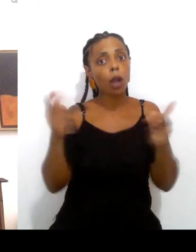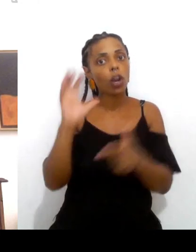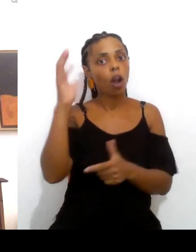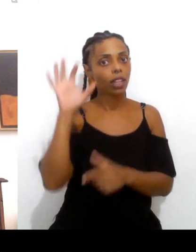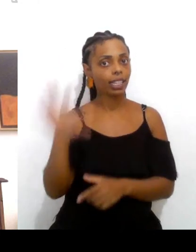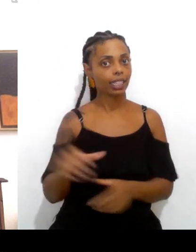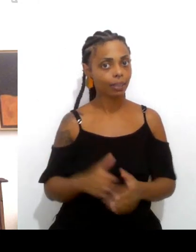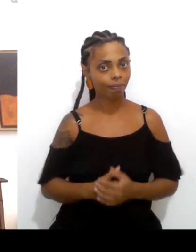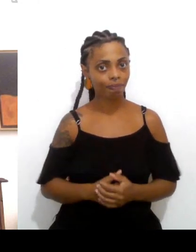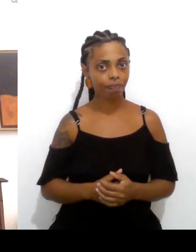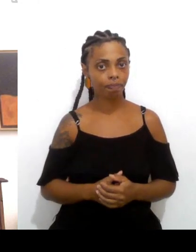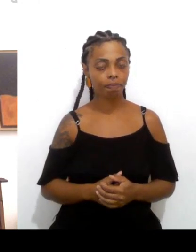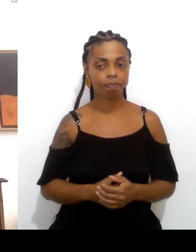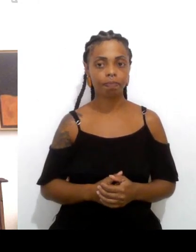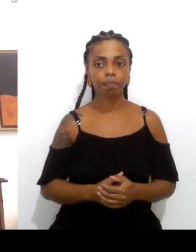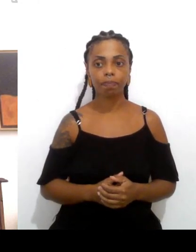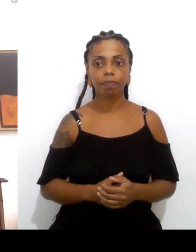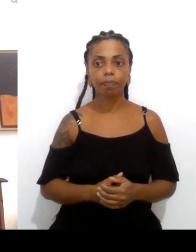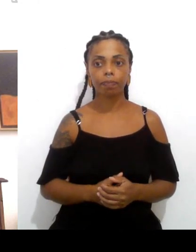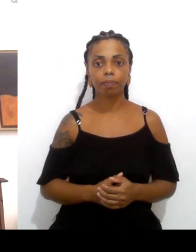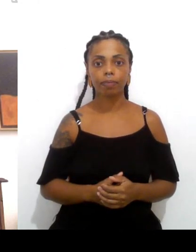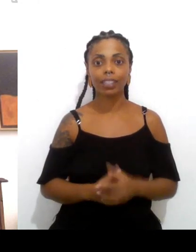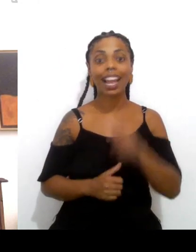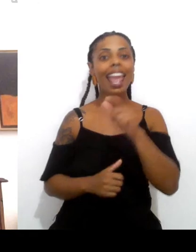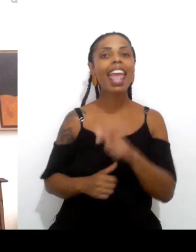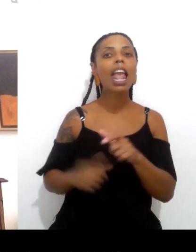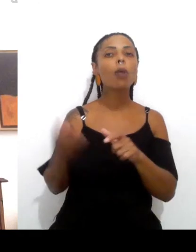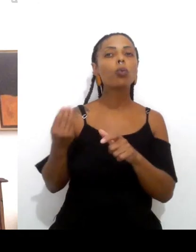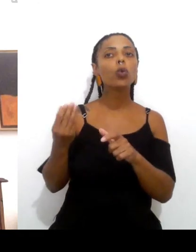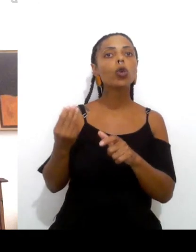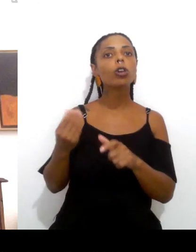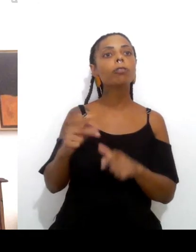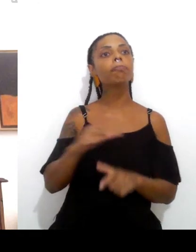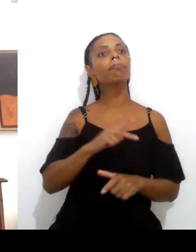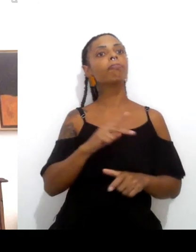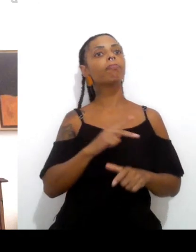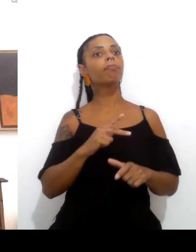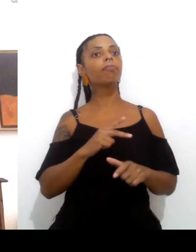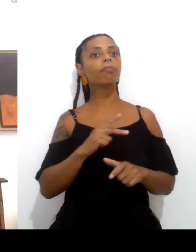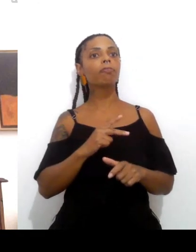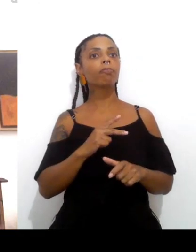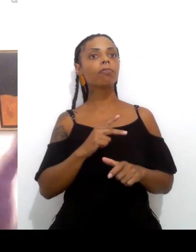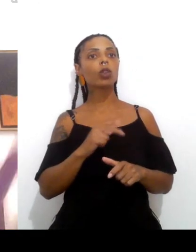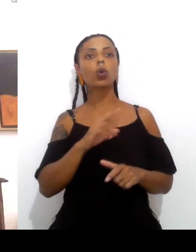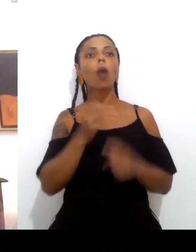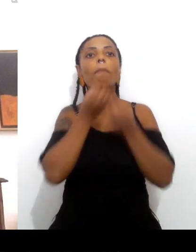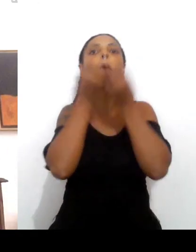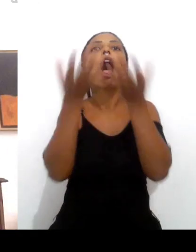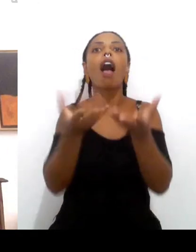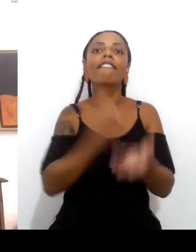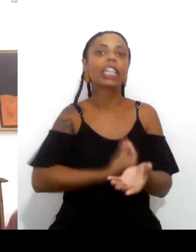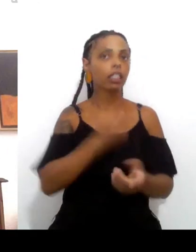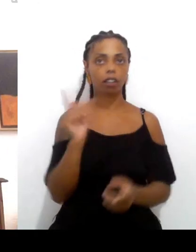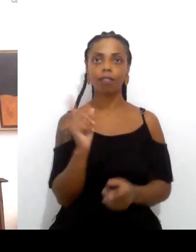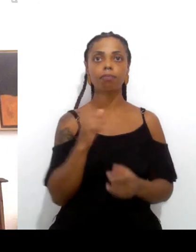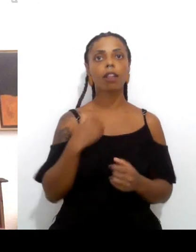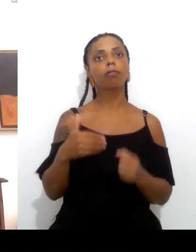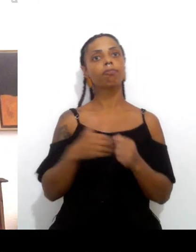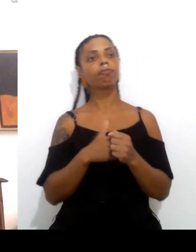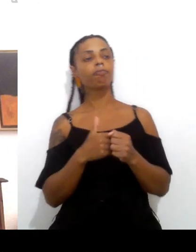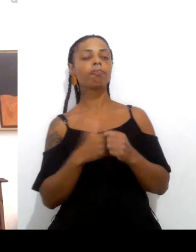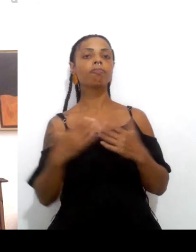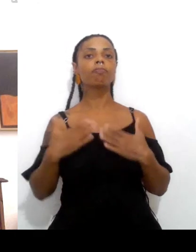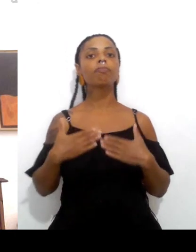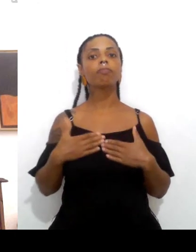ele é muito reservado ele não abria muitos detalhes sobre sua vida e